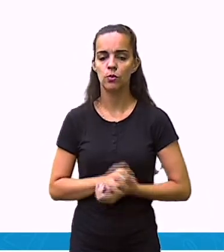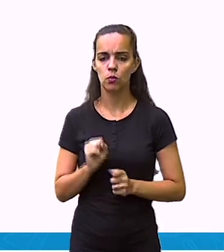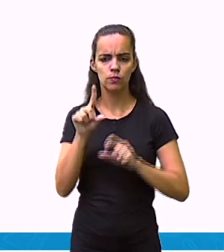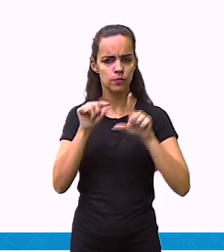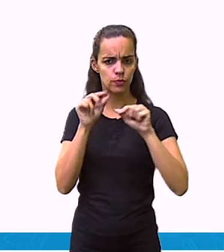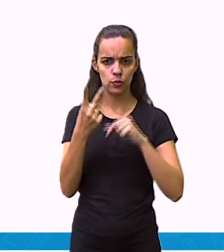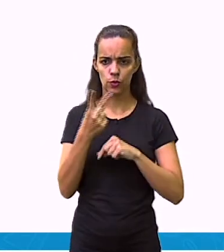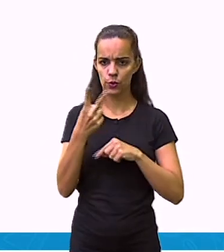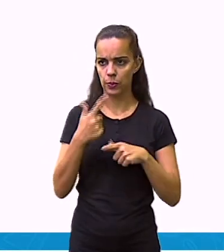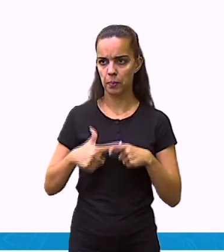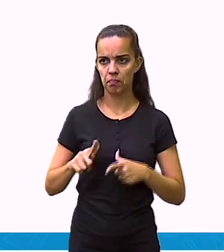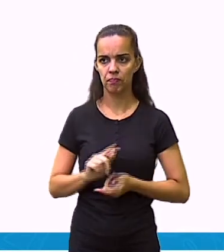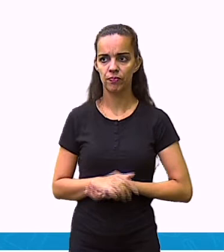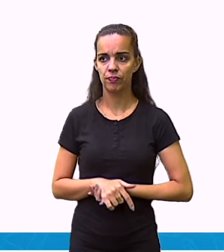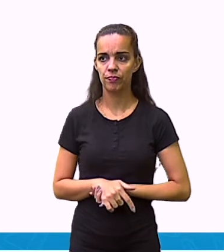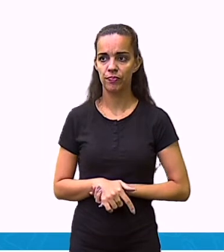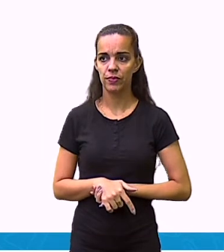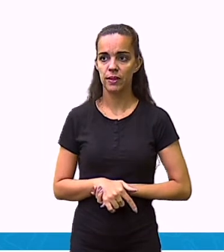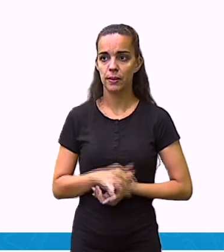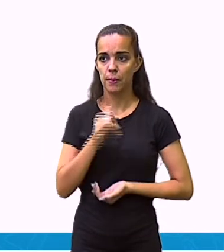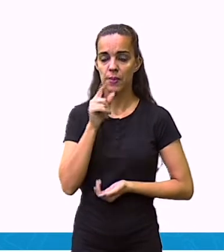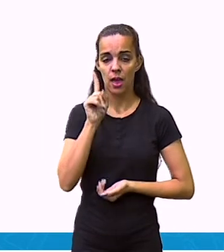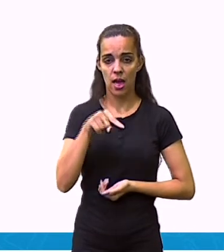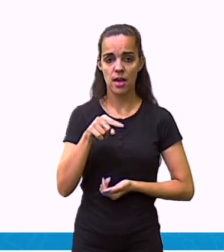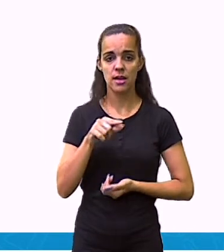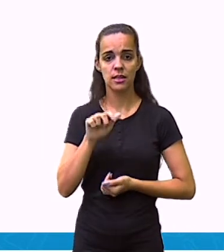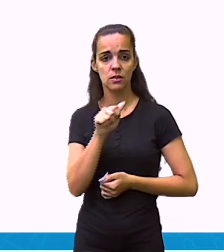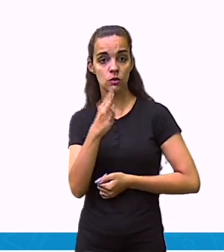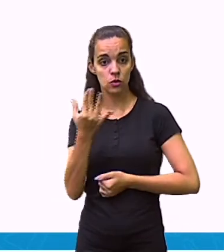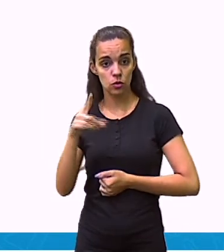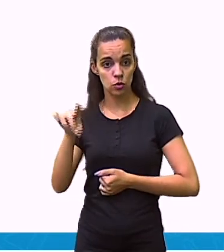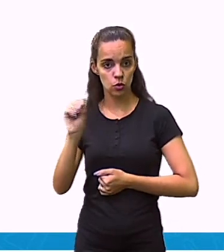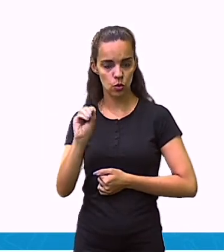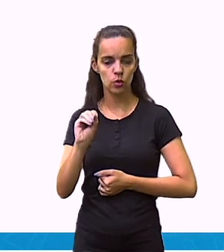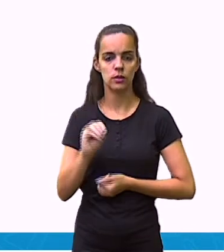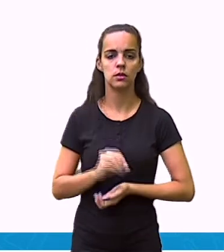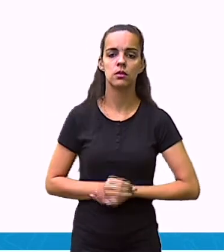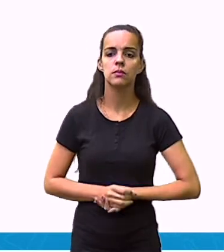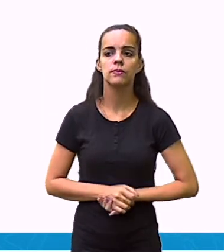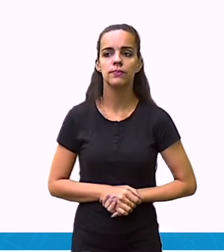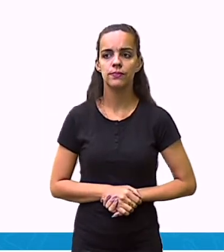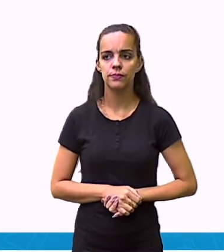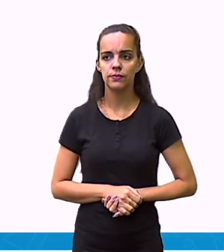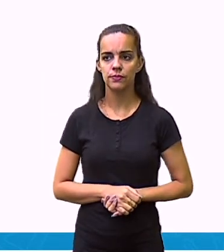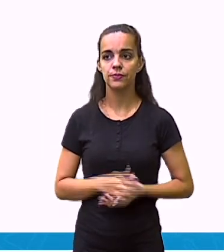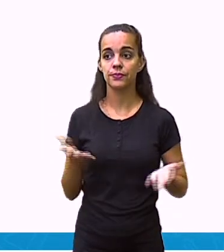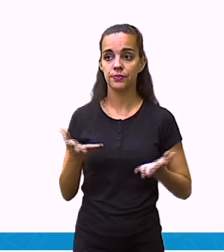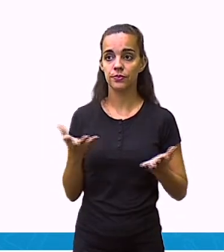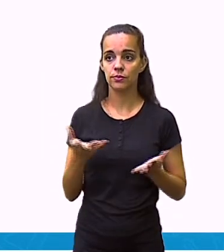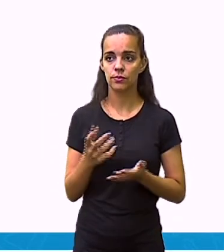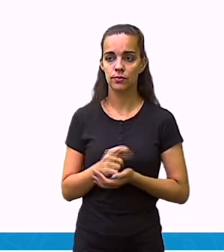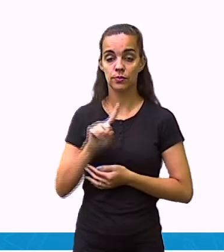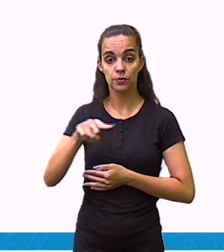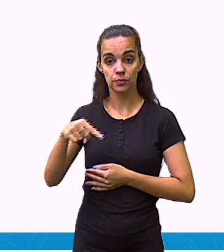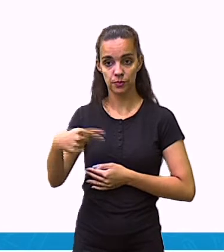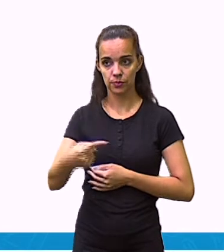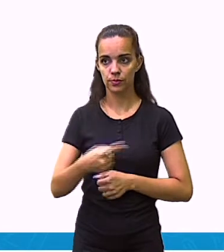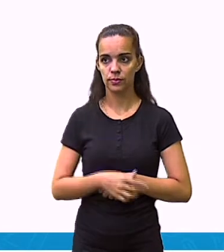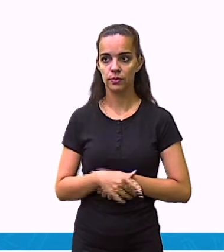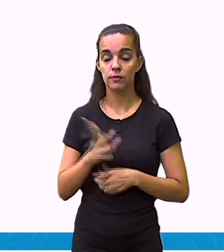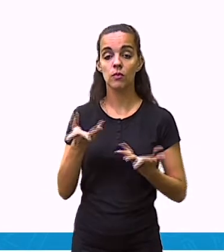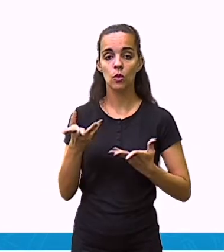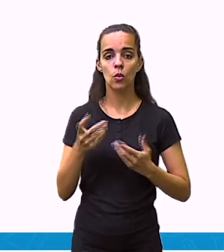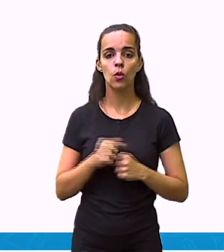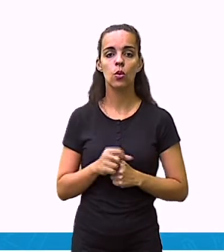momentos. Estas são algumas ações. Vamos agora ao próximo item,